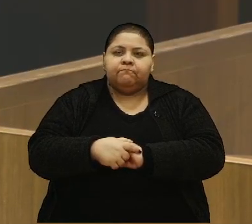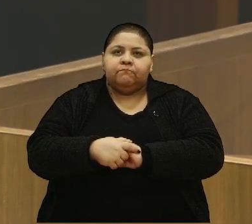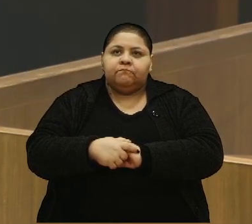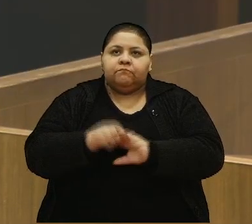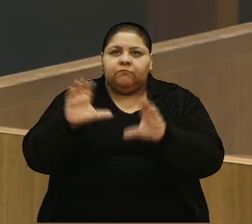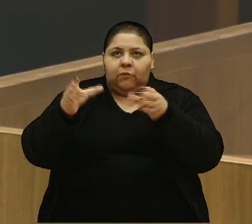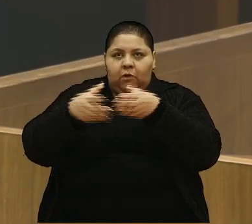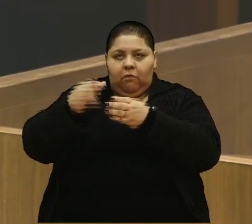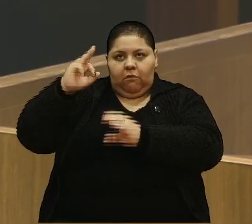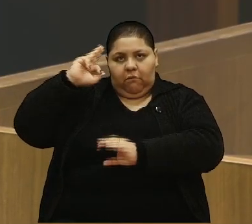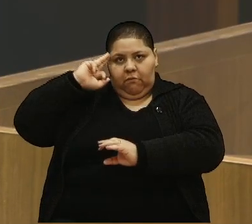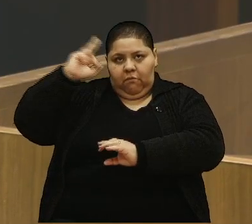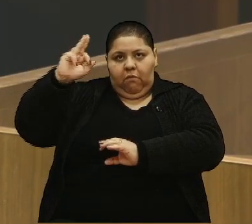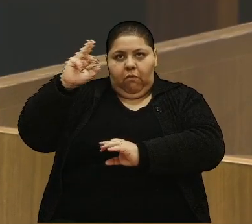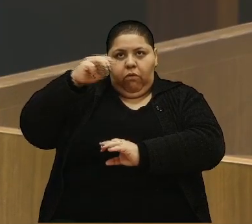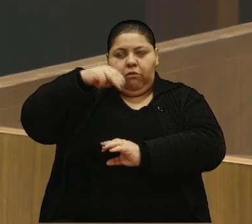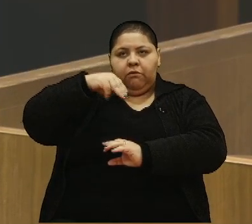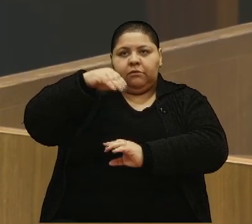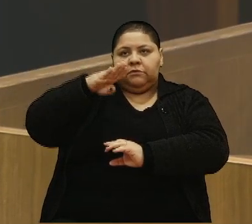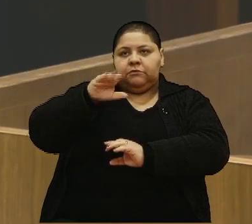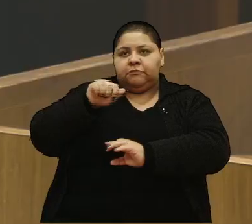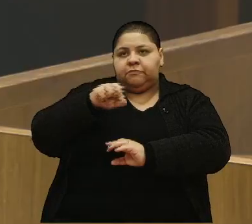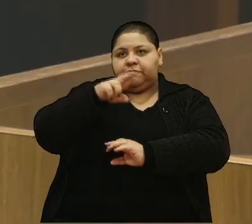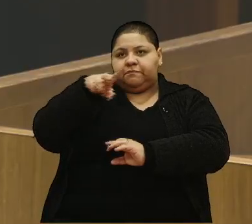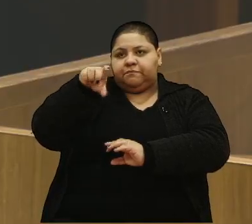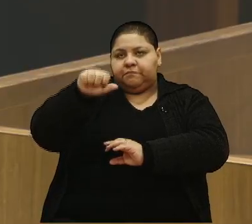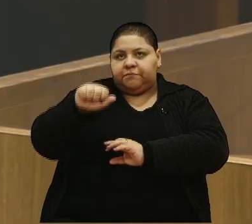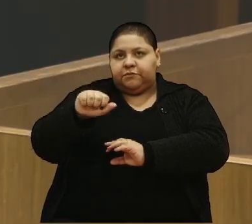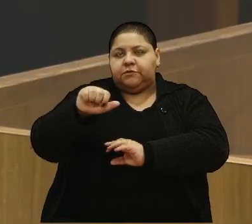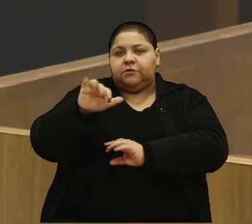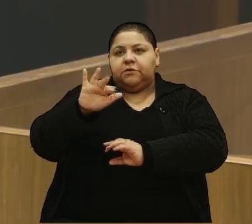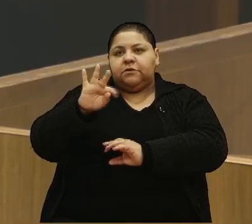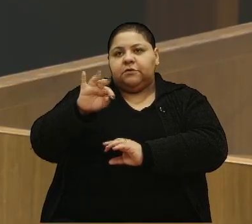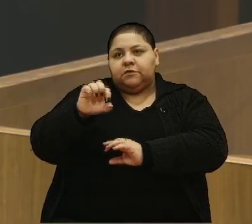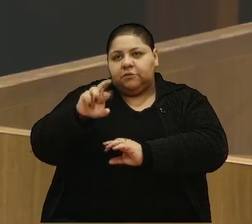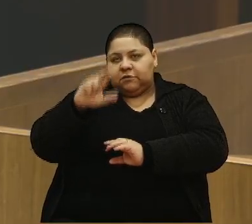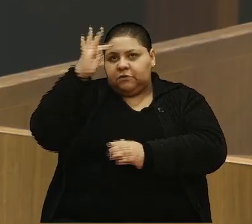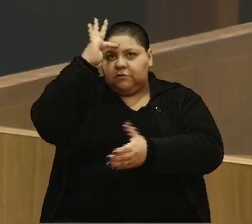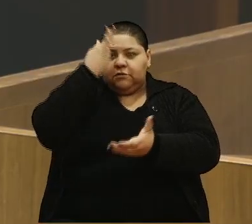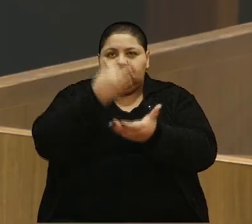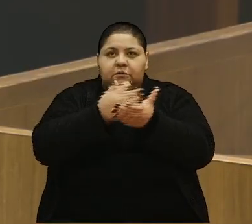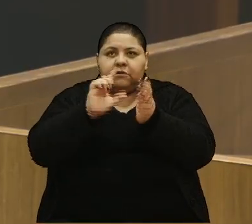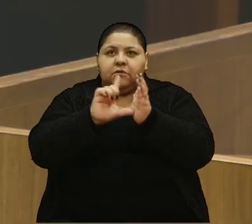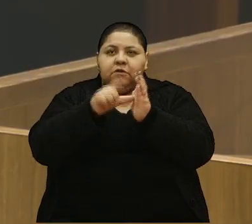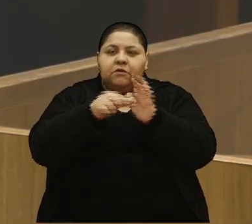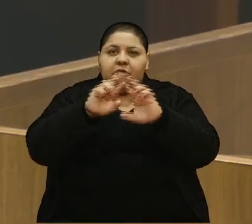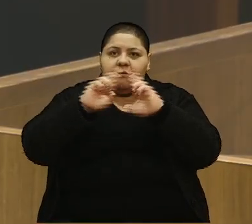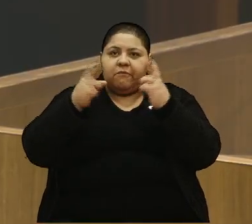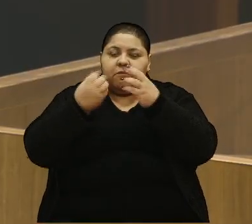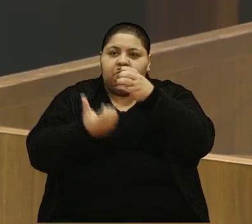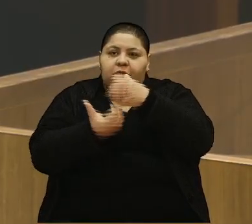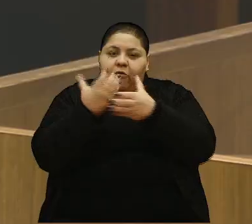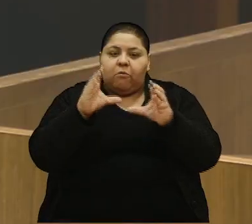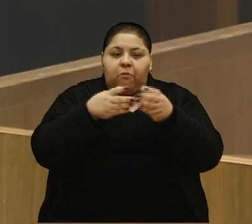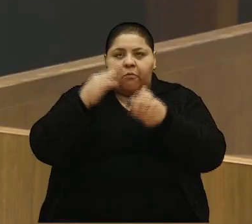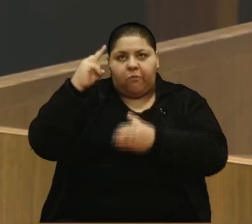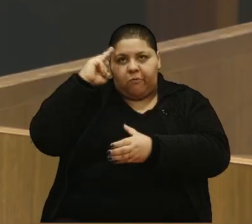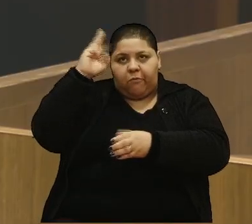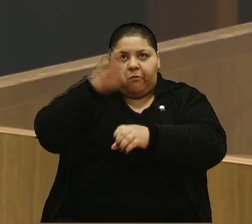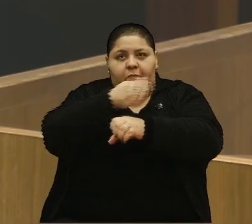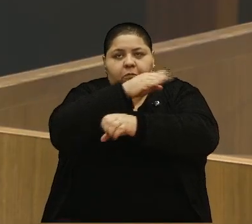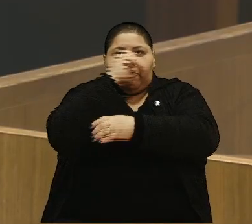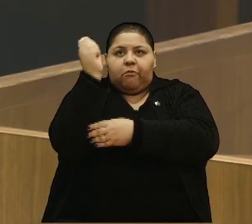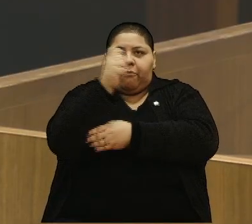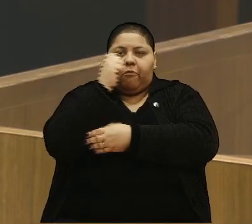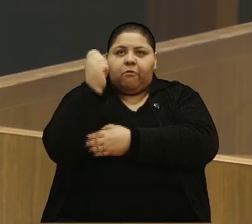do grupo escoteiro Mar Barão de Tefé. Após inúmeras reuniões para fundar um grupo escoteiro na Serra Gaúcha, no dia